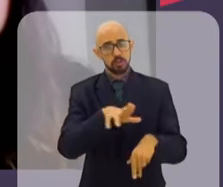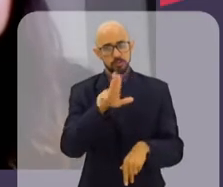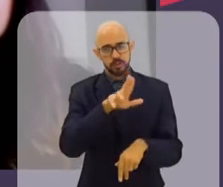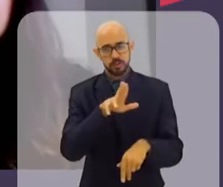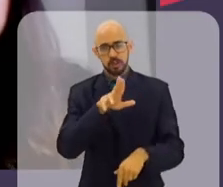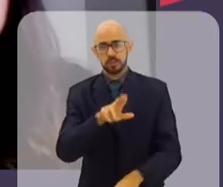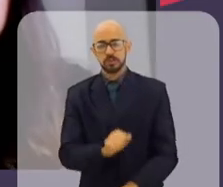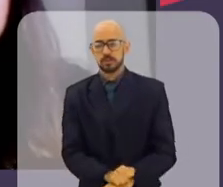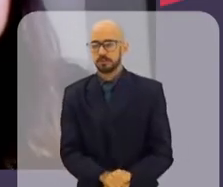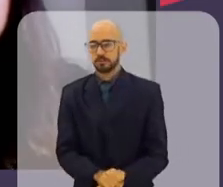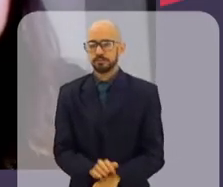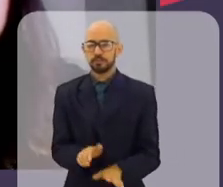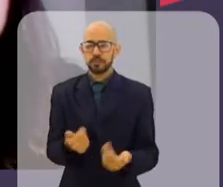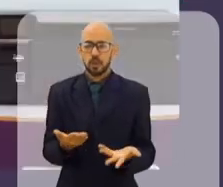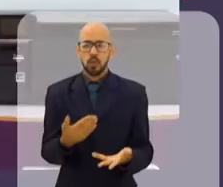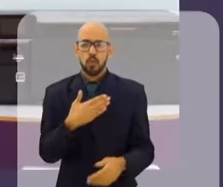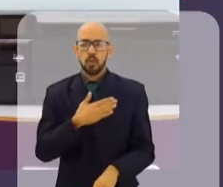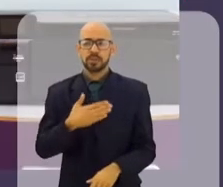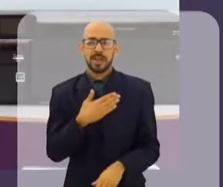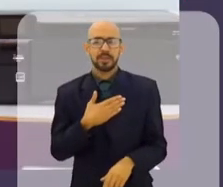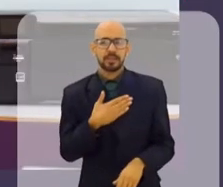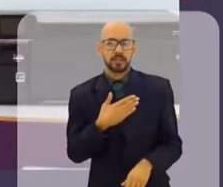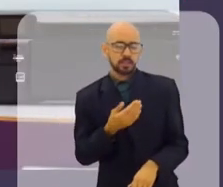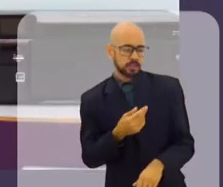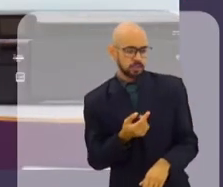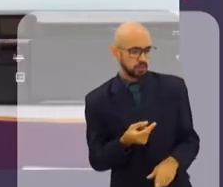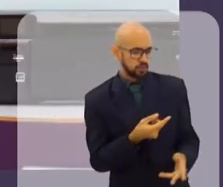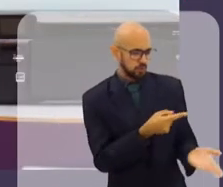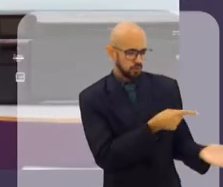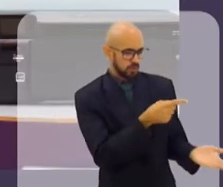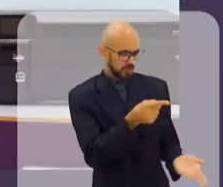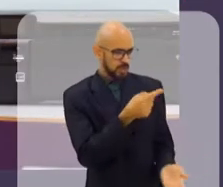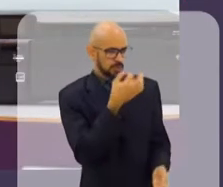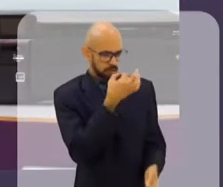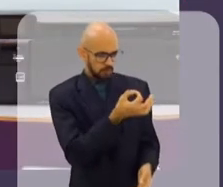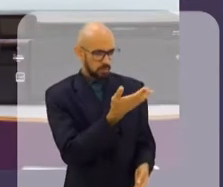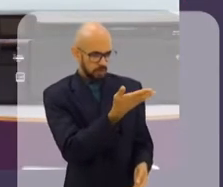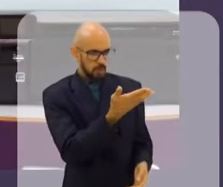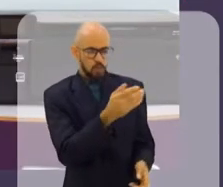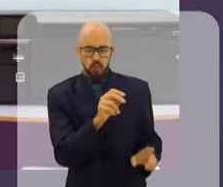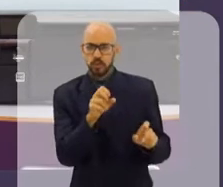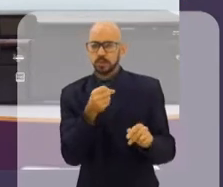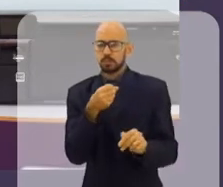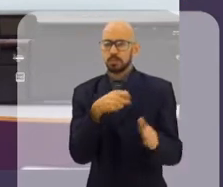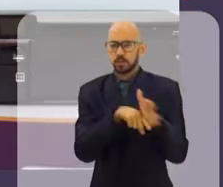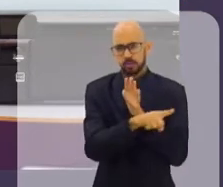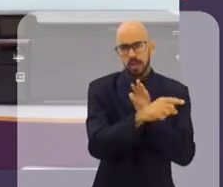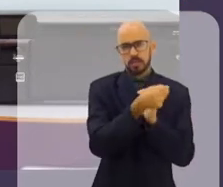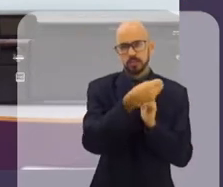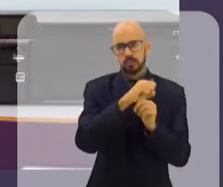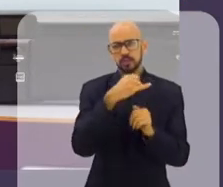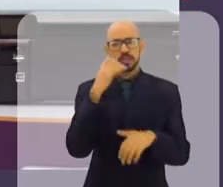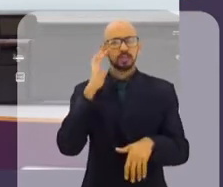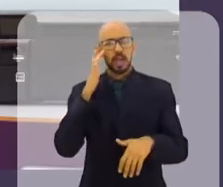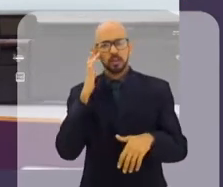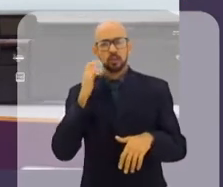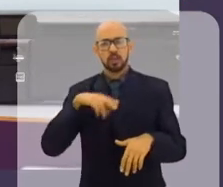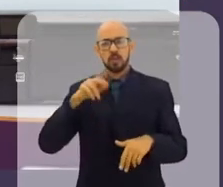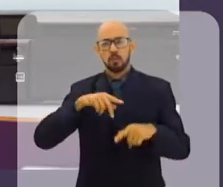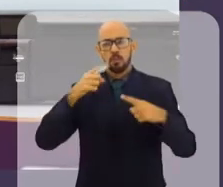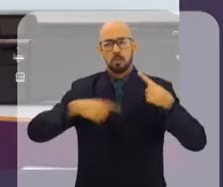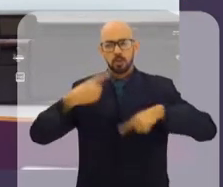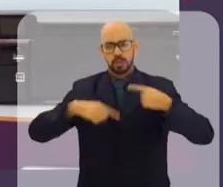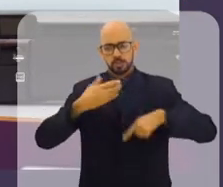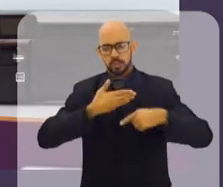universidades. O que eu queria ouvir de vocês é se vocês acham que políticas públicas, como